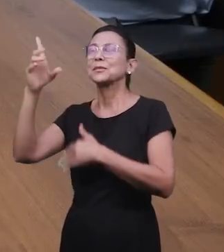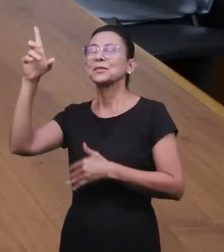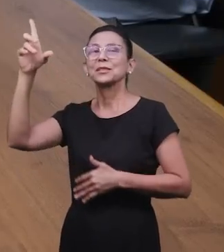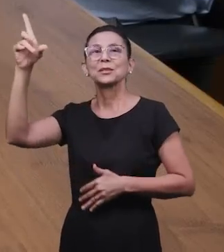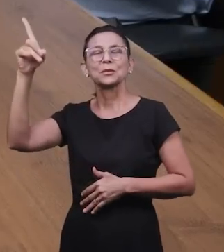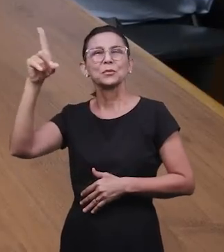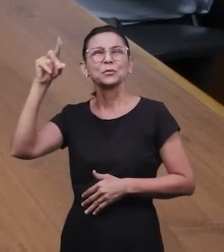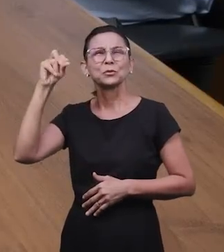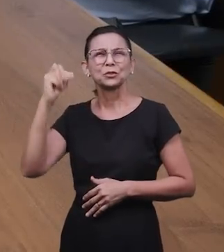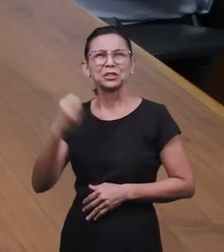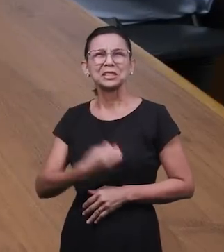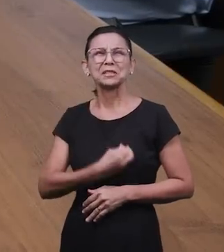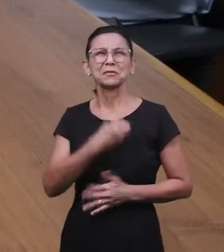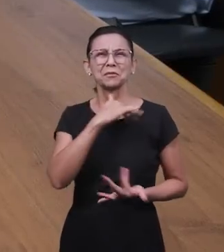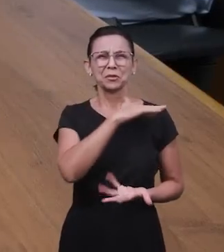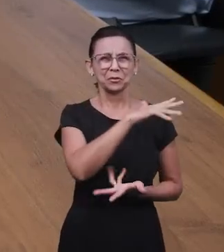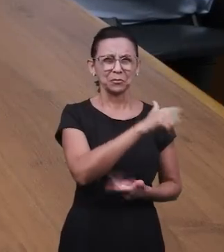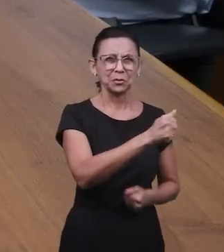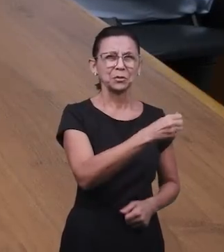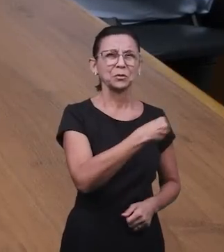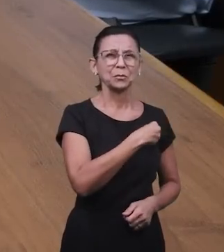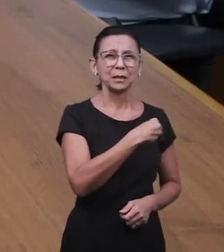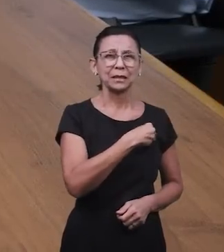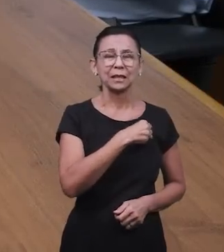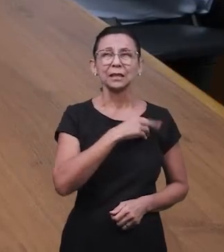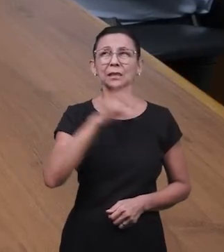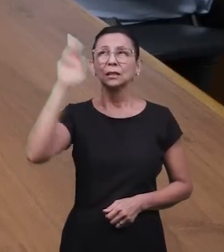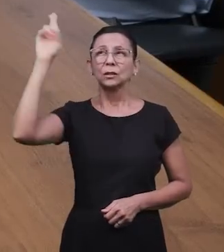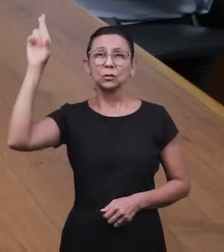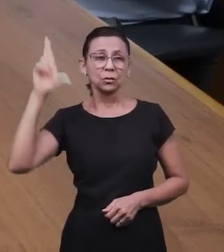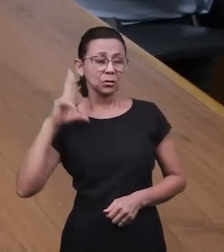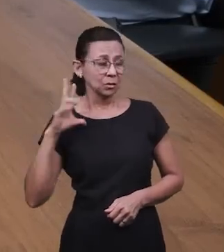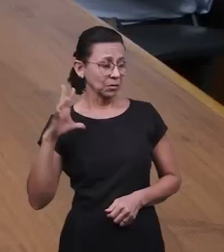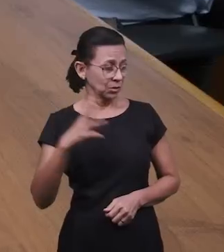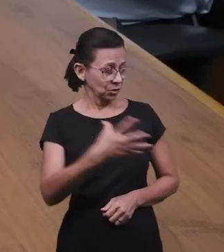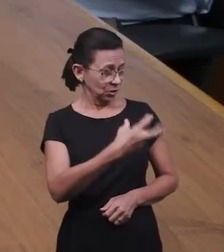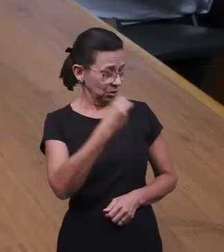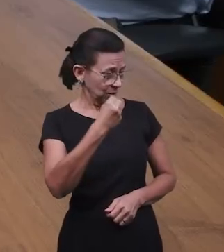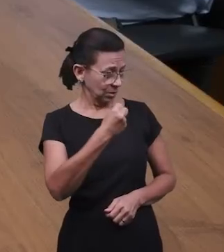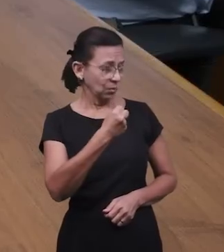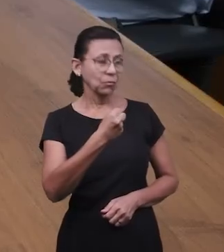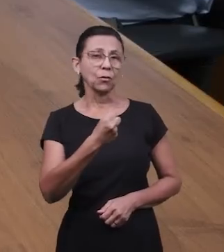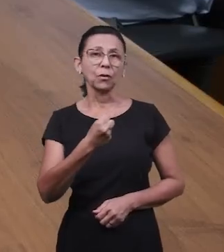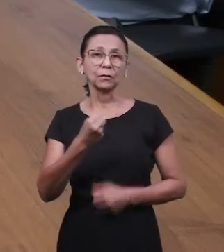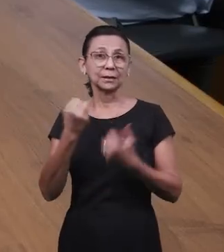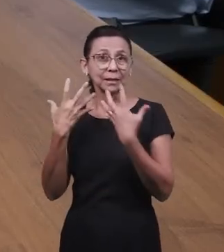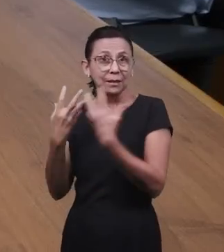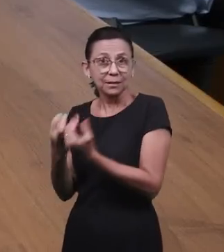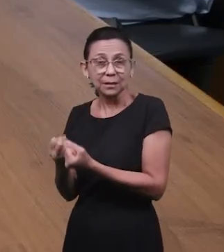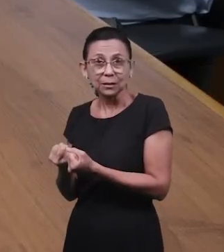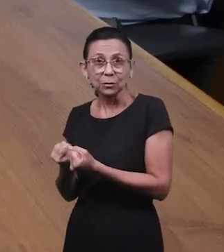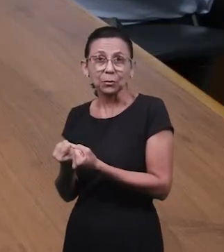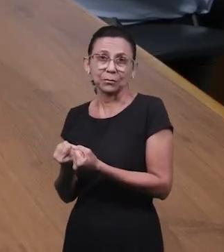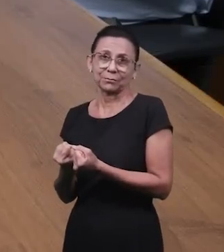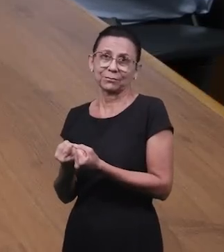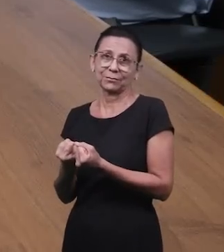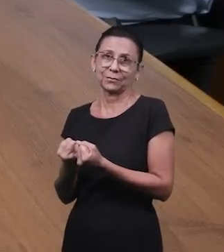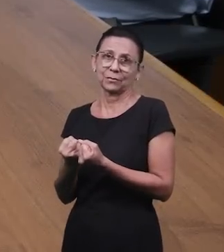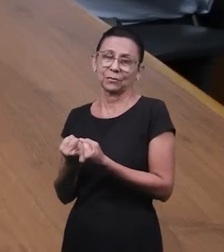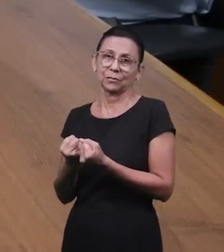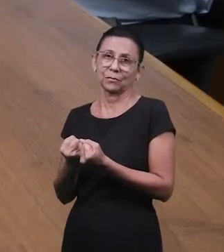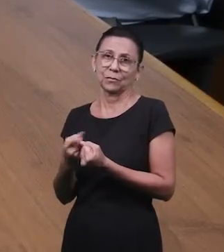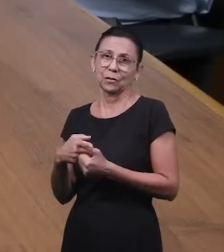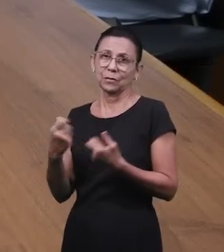seu caminho e que te tirou das trevas e te colocou na luz. Essa é a nossa experiência de salvação. E agora você foi chamado para andar nessa luz. É o